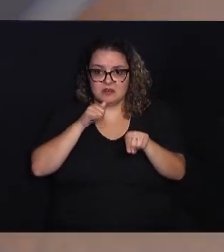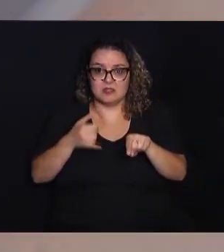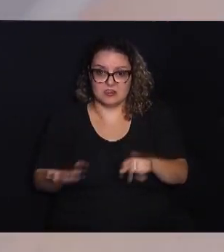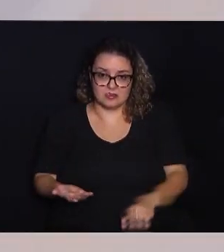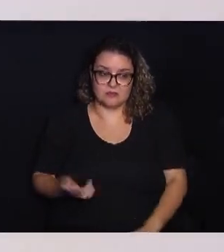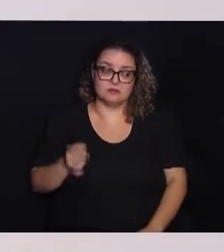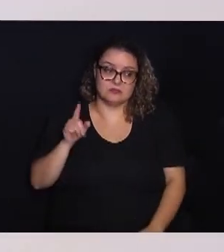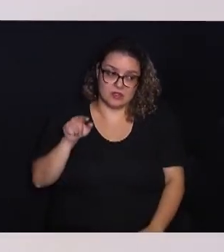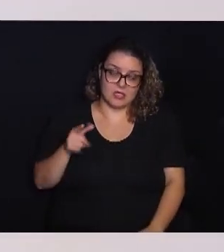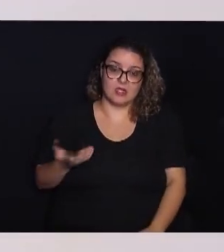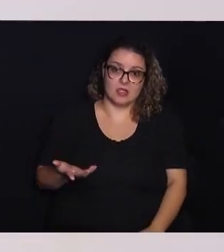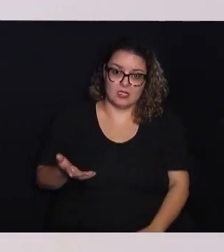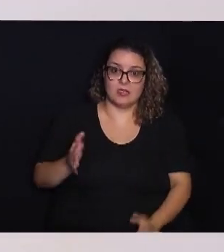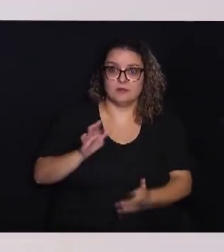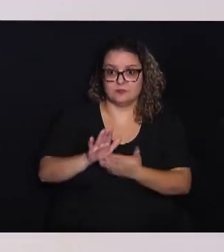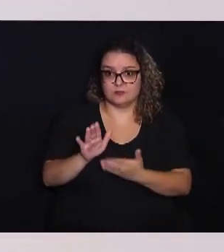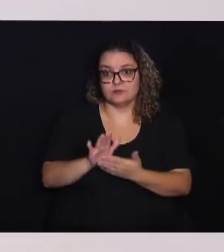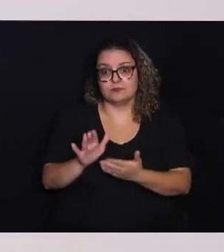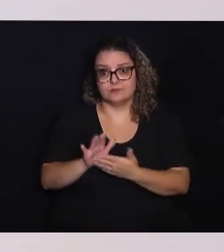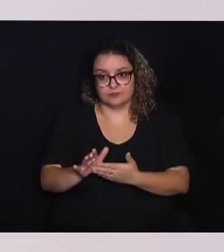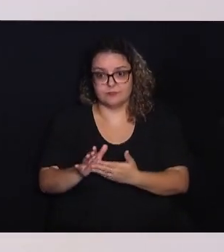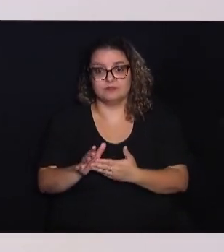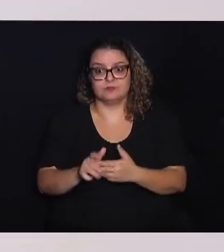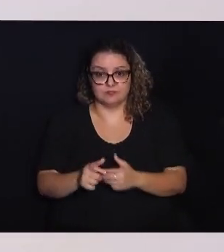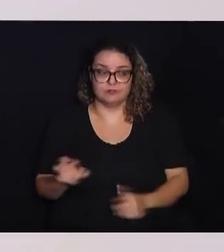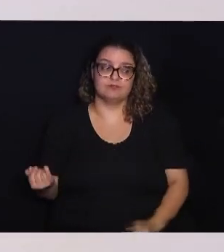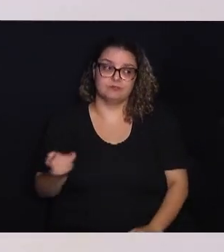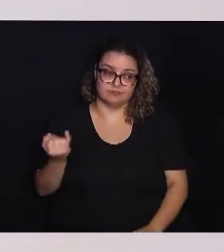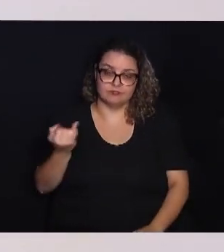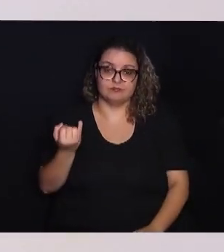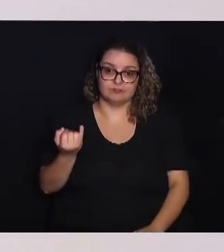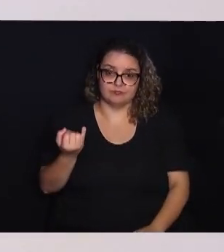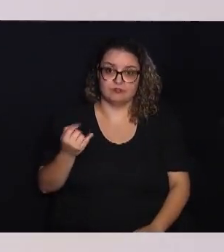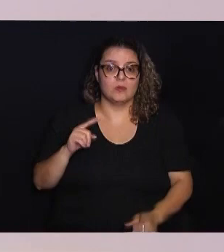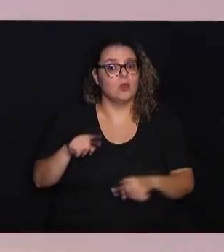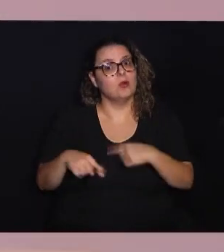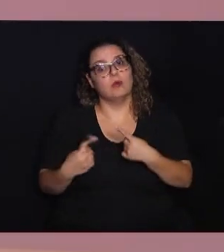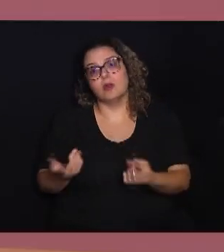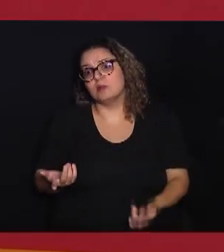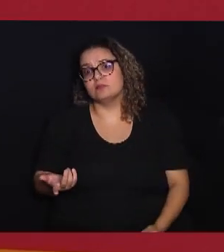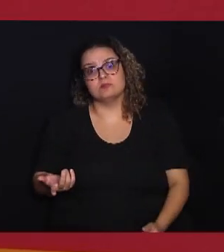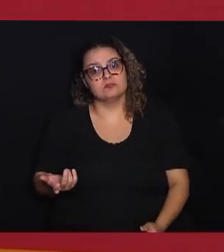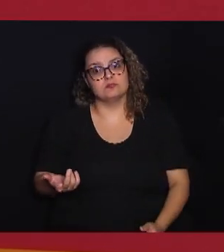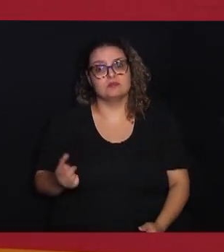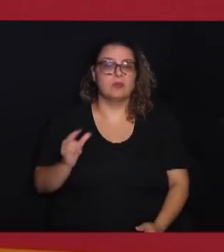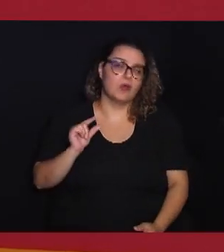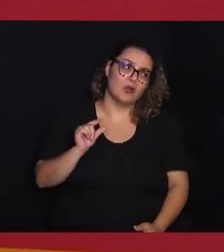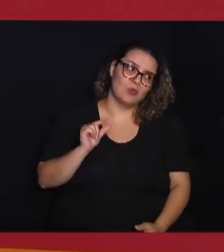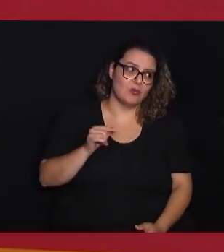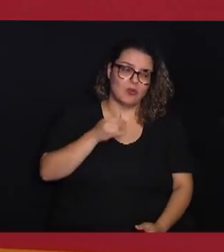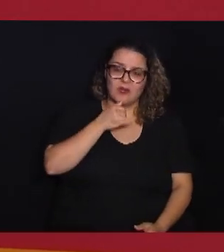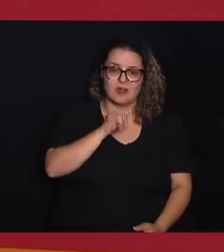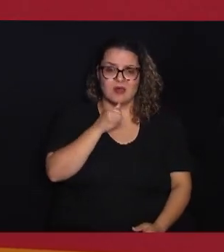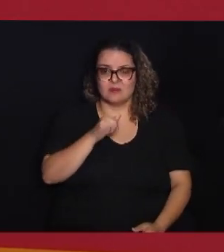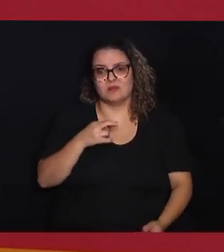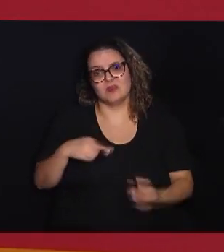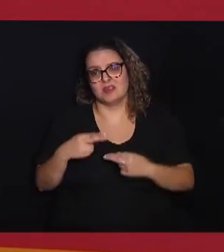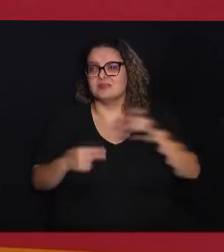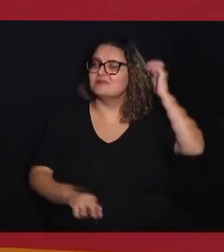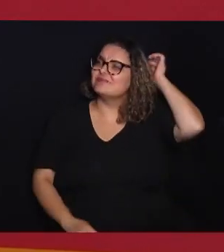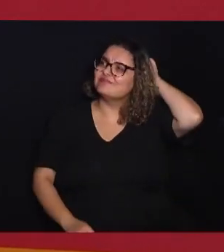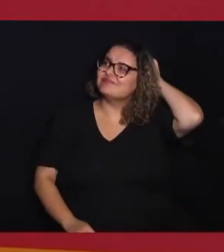tem. Esses são consumidores assim também bastante importantes. Os demais, em geral, consomem pouca